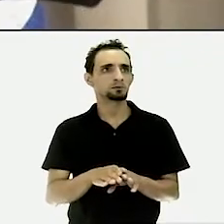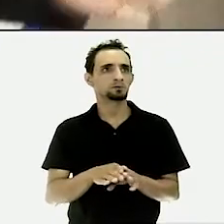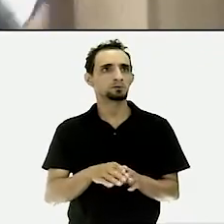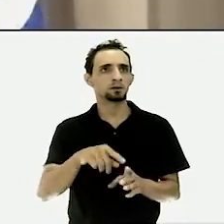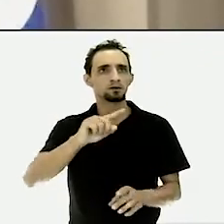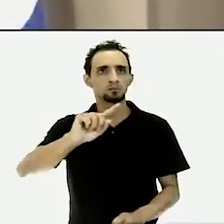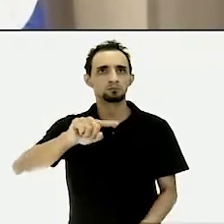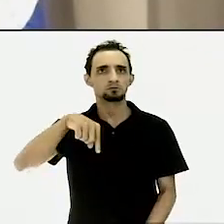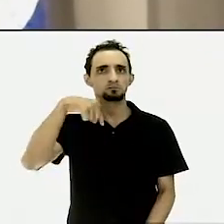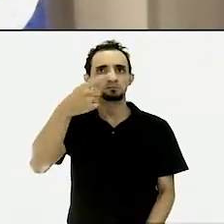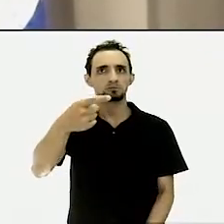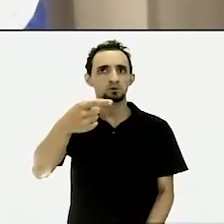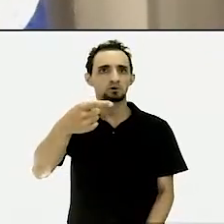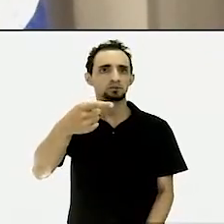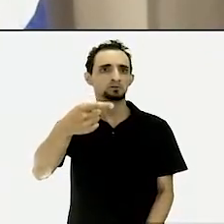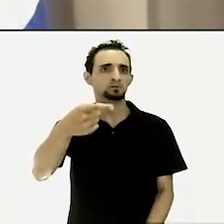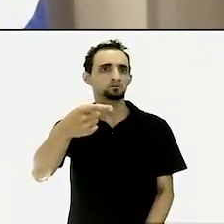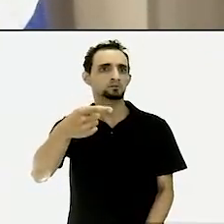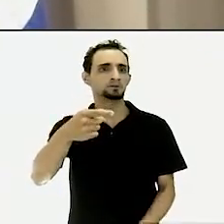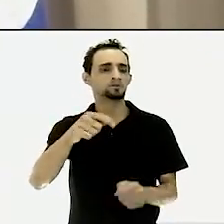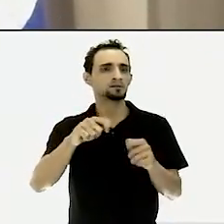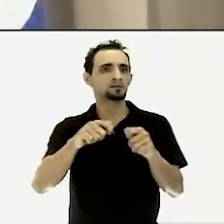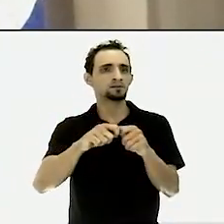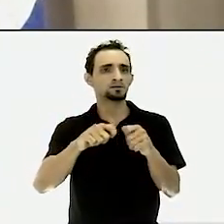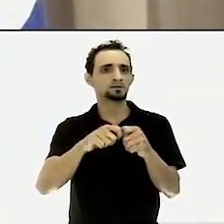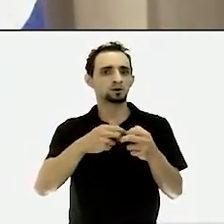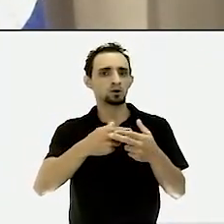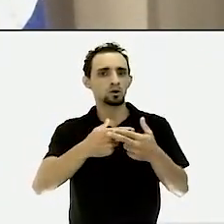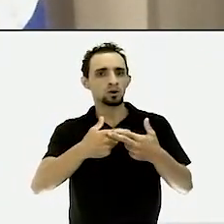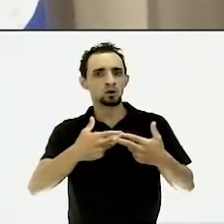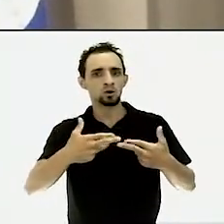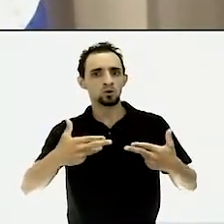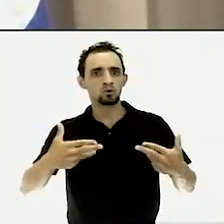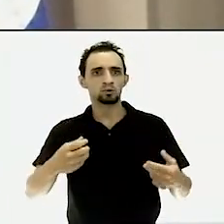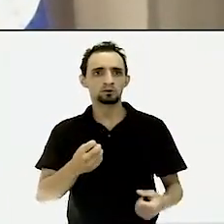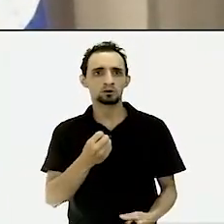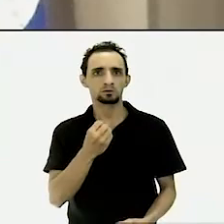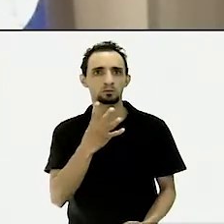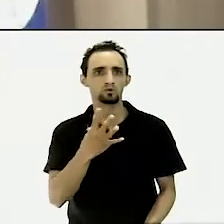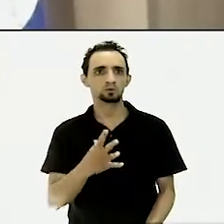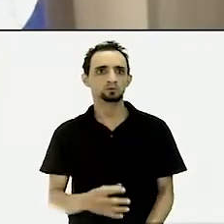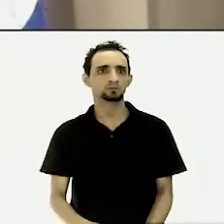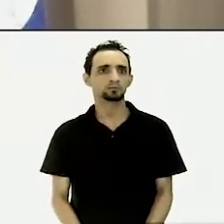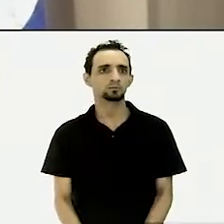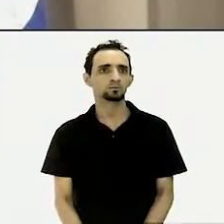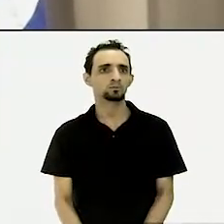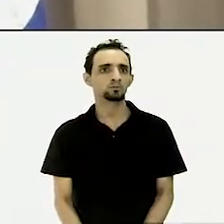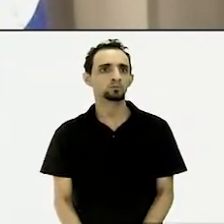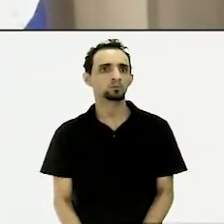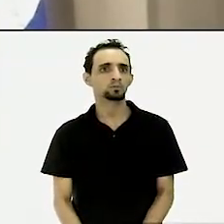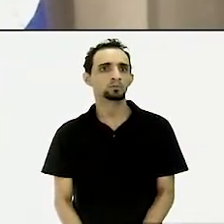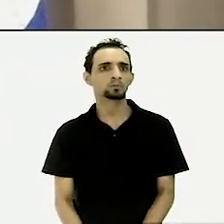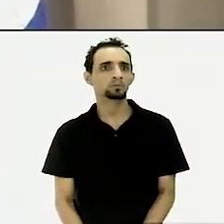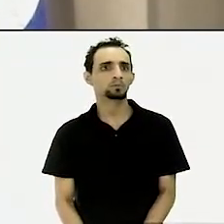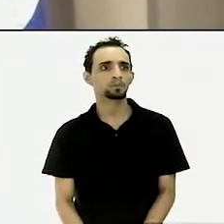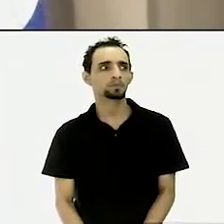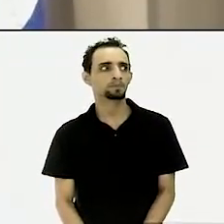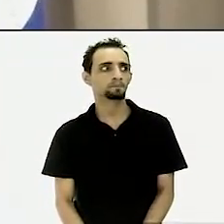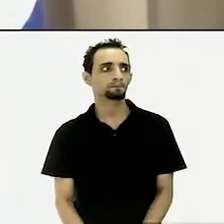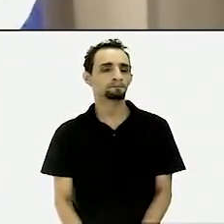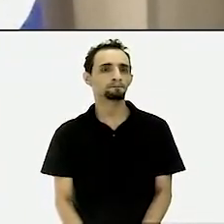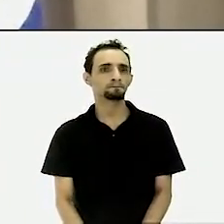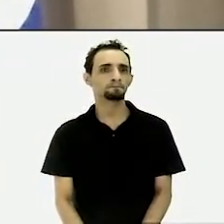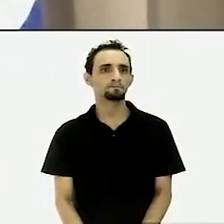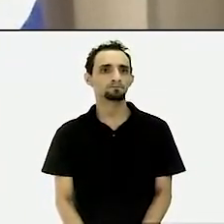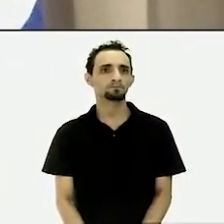associação do Hospital de Agudos, pelo qual nós temos um convênio firmado, que tem mudado muito